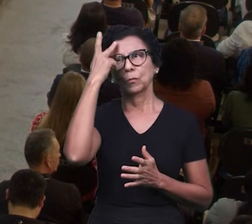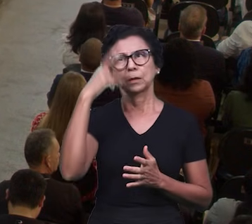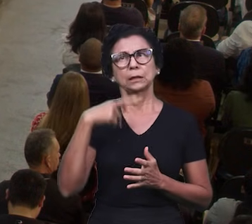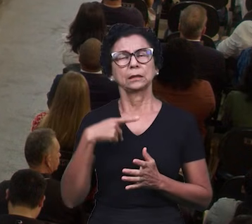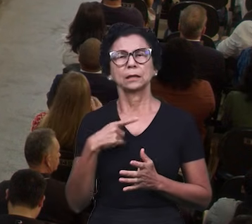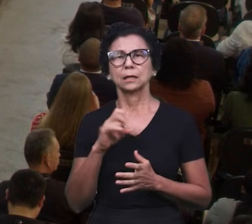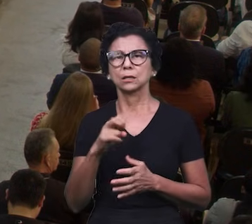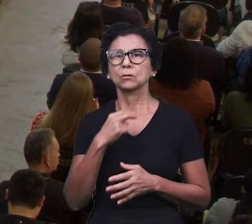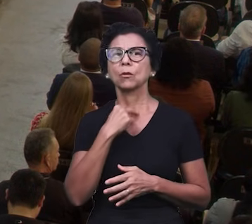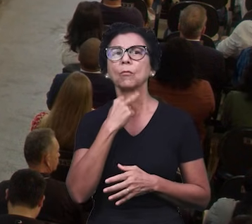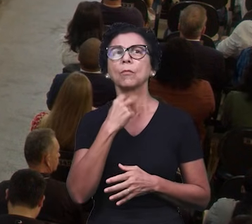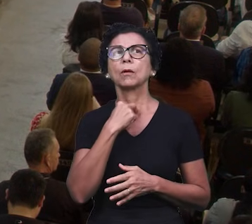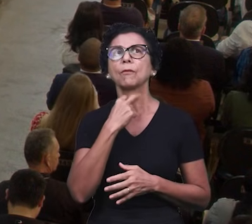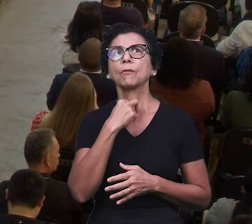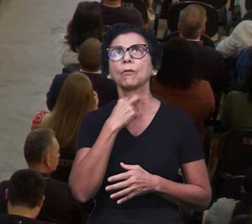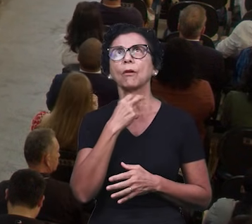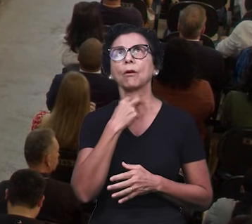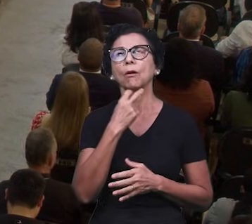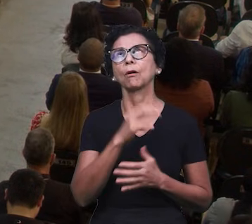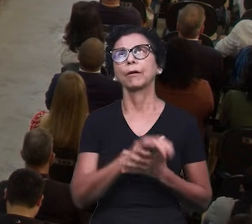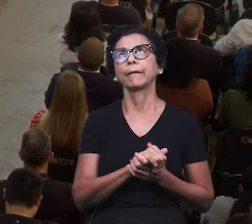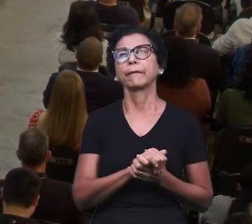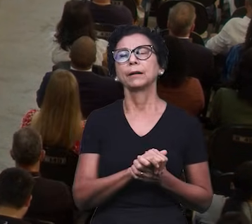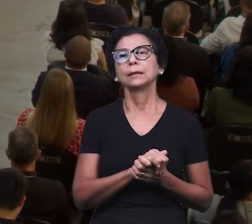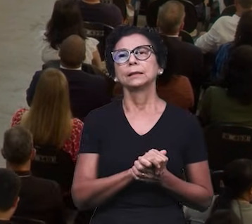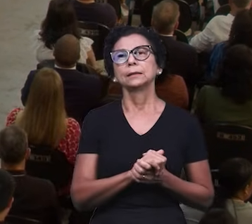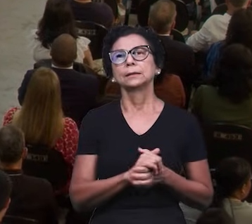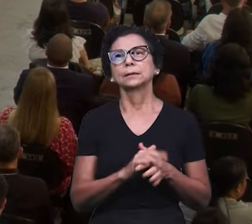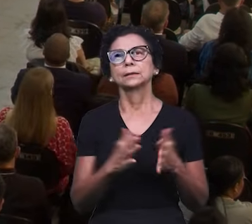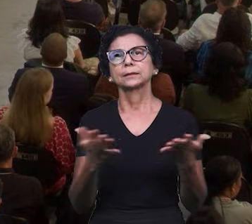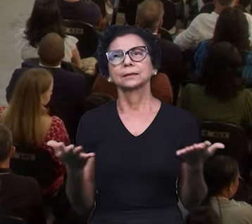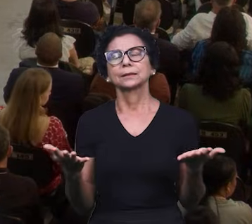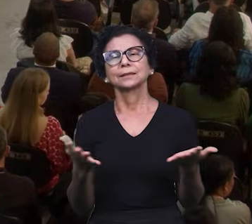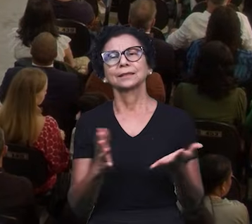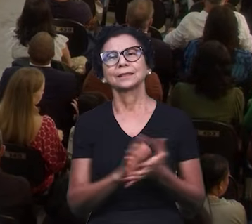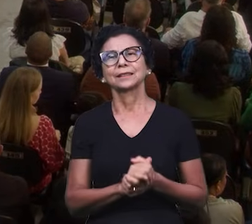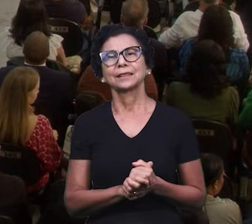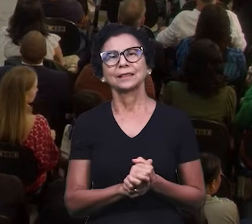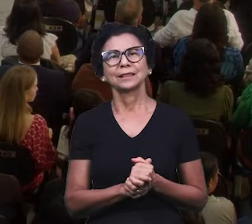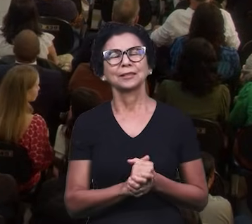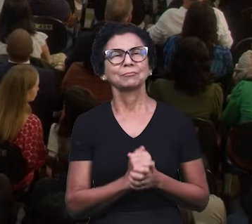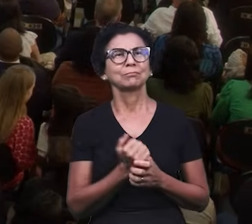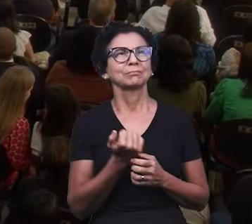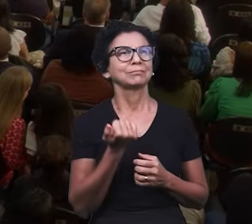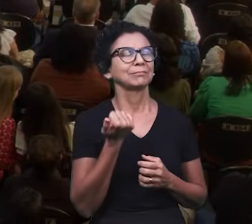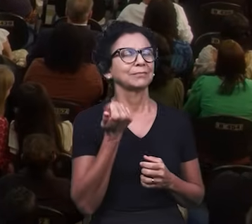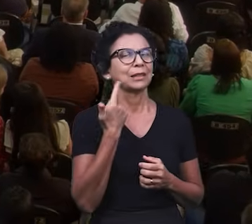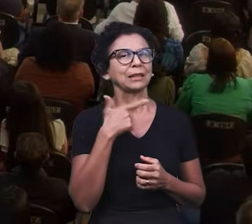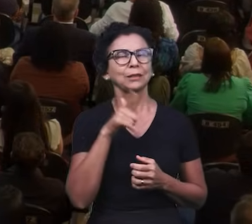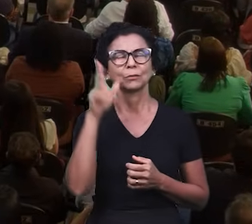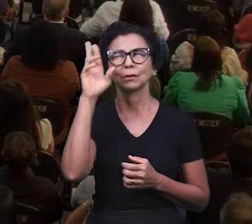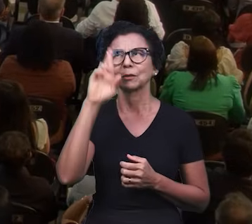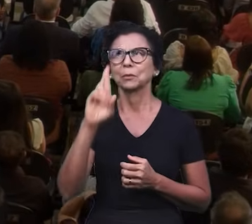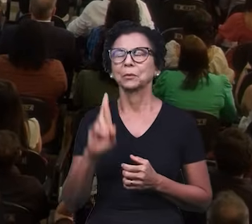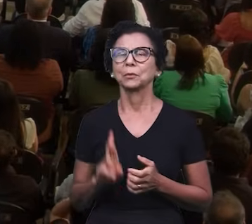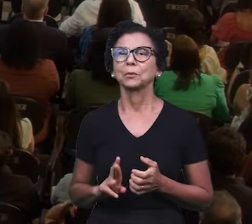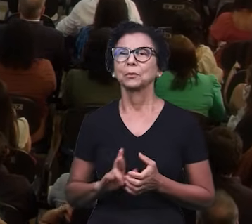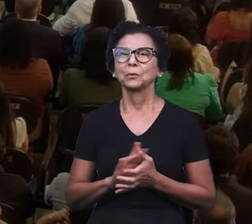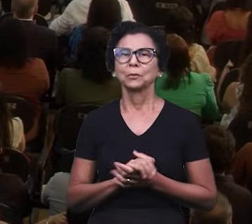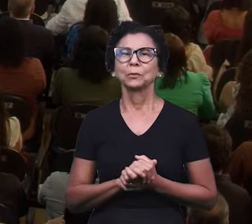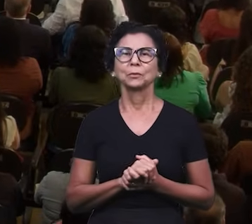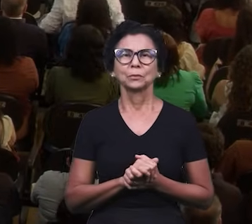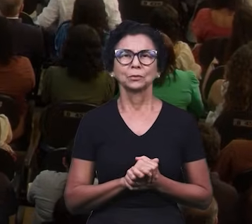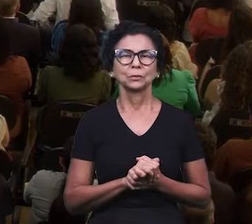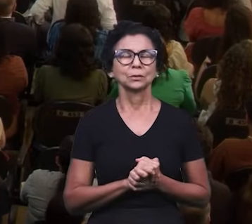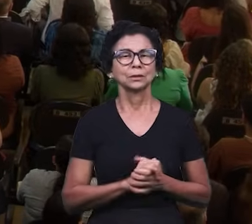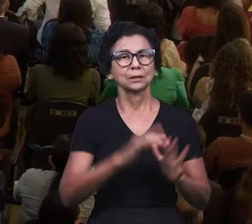voz, né? Então vocês vão ouvir o pastor Gereuti falando francês, falando russo, falando naquela língua, porque a inteligência